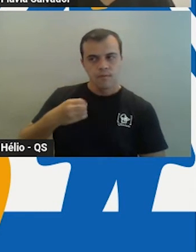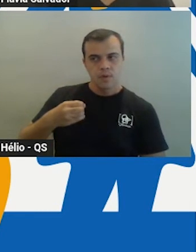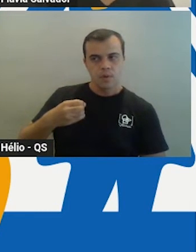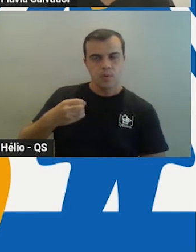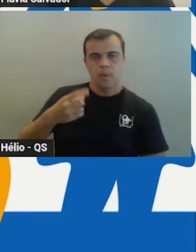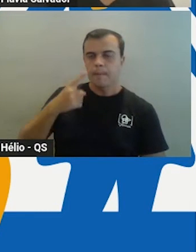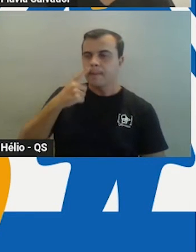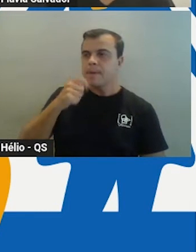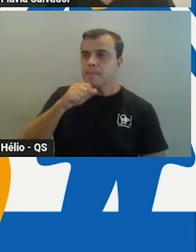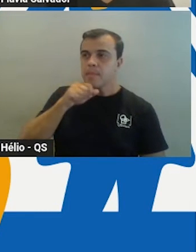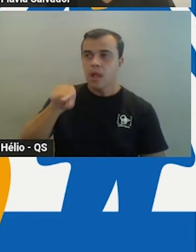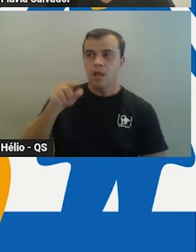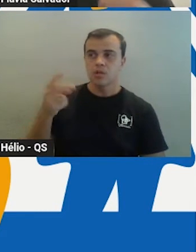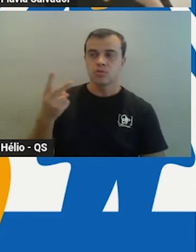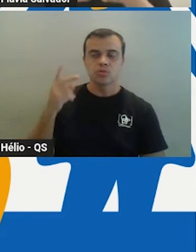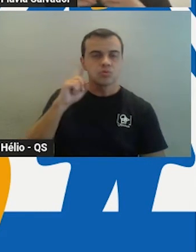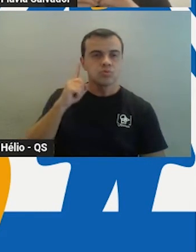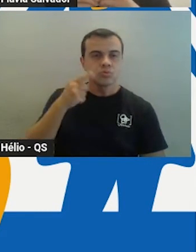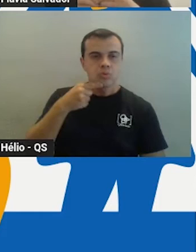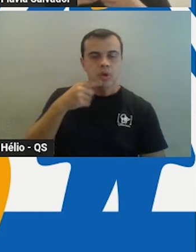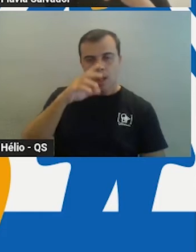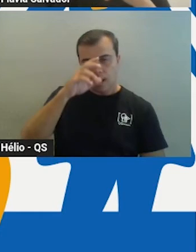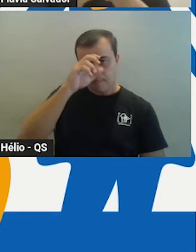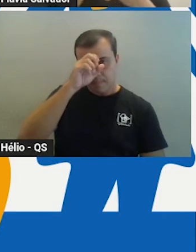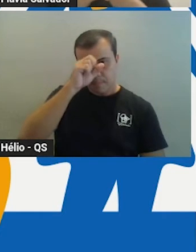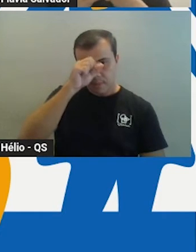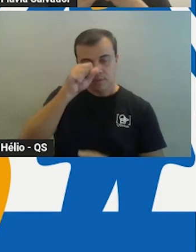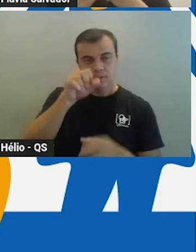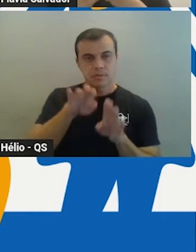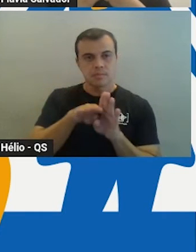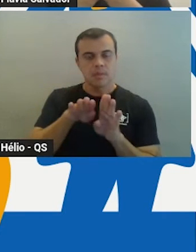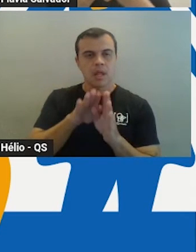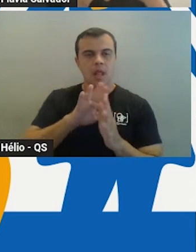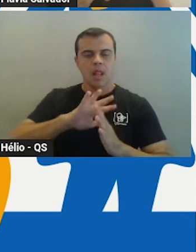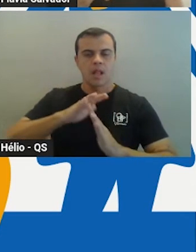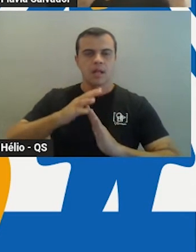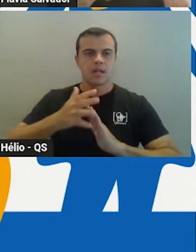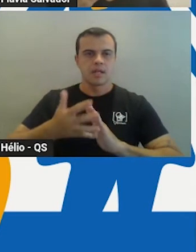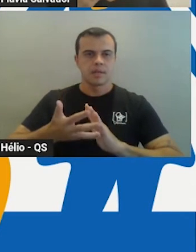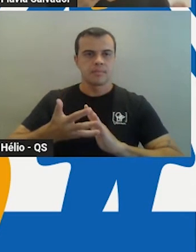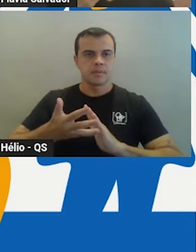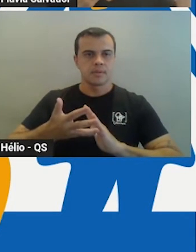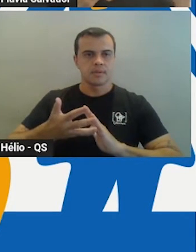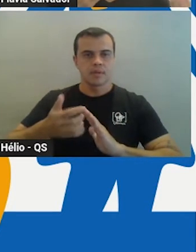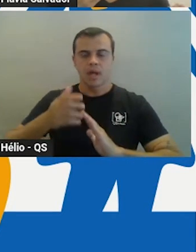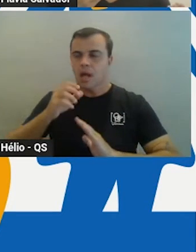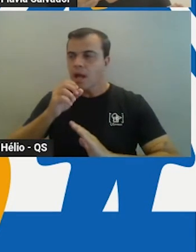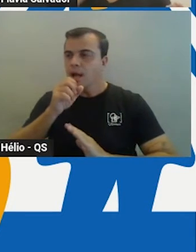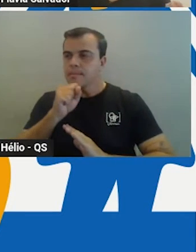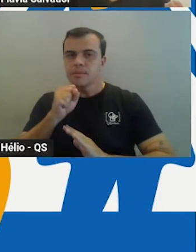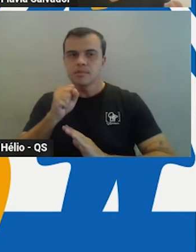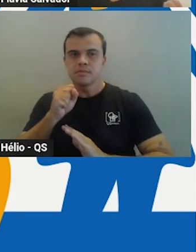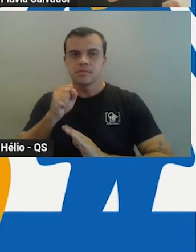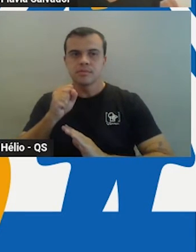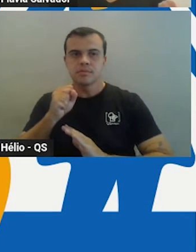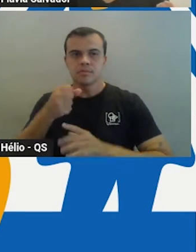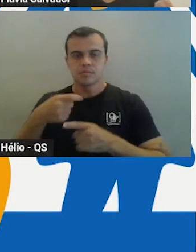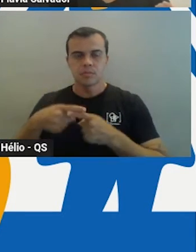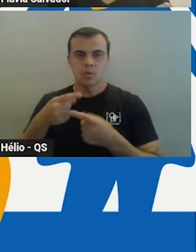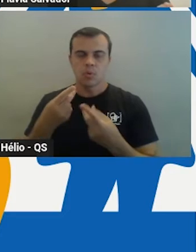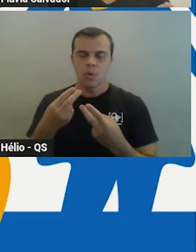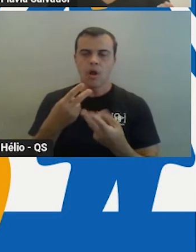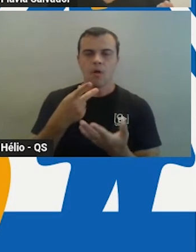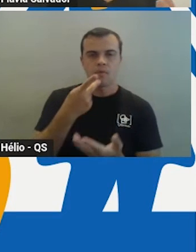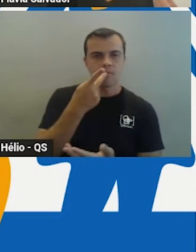a deficiência, e eles aprendem a língua de sinais rápido e cedo, tanto quanto aprendem